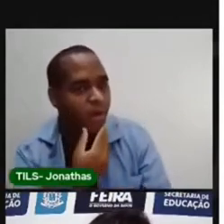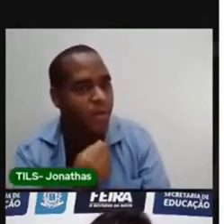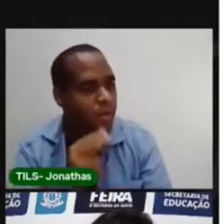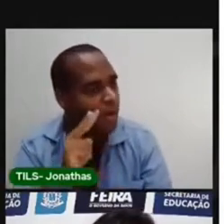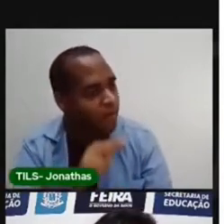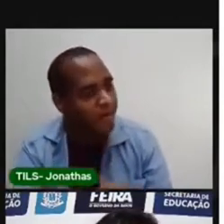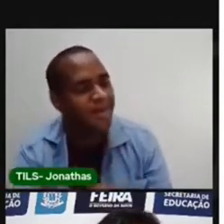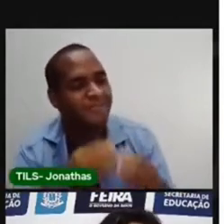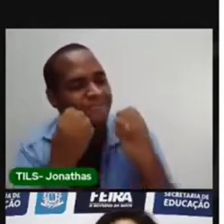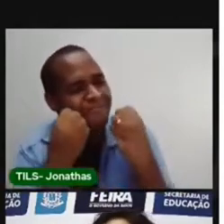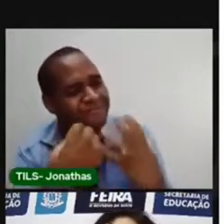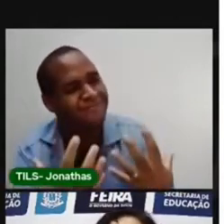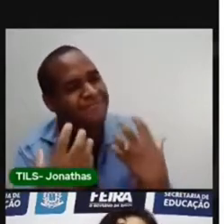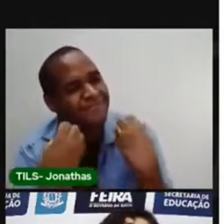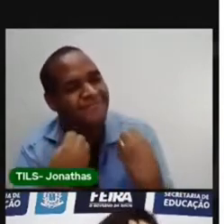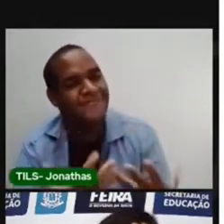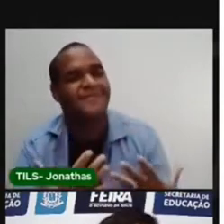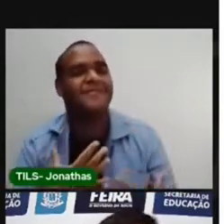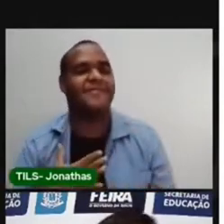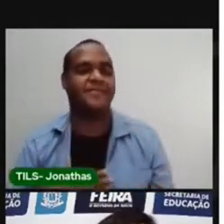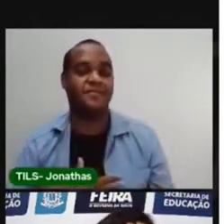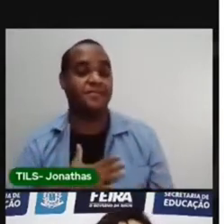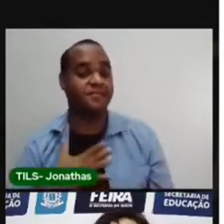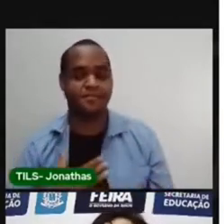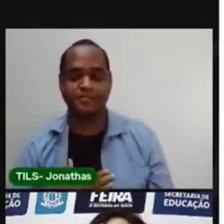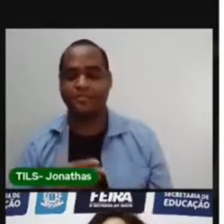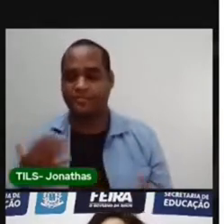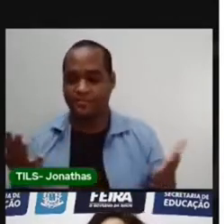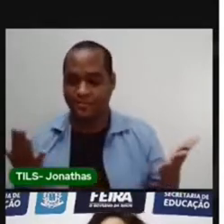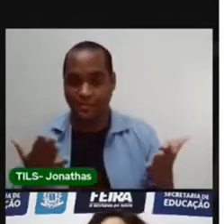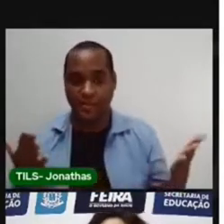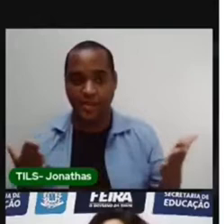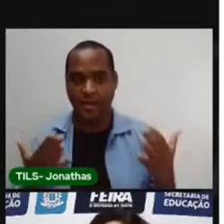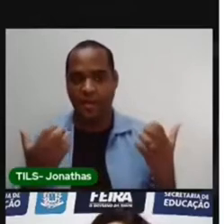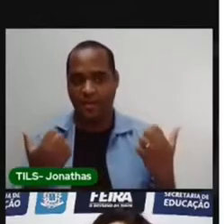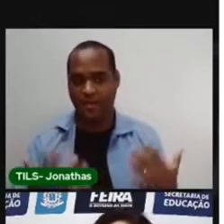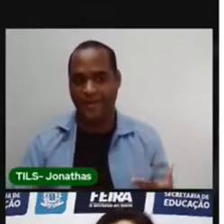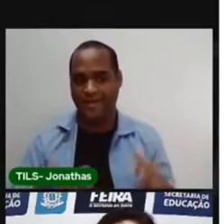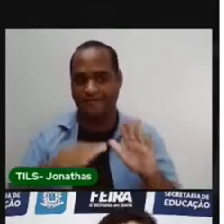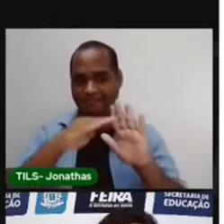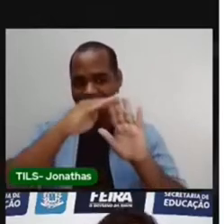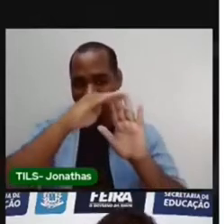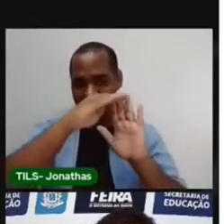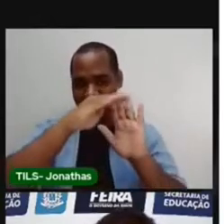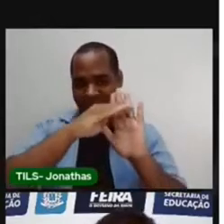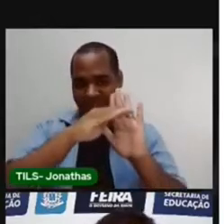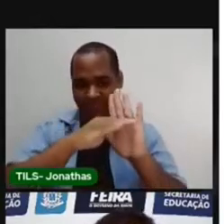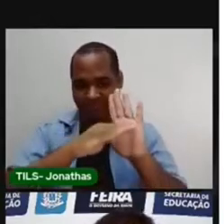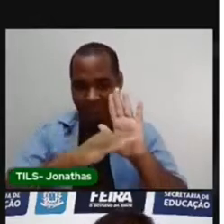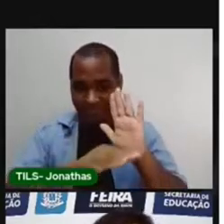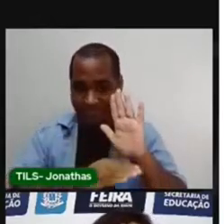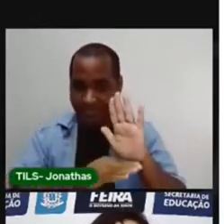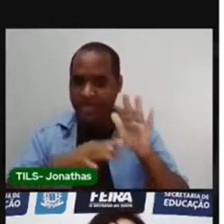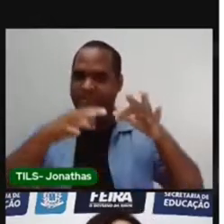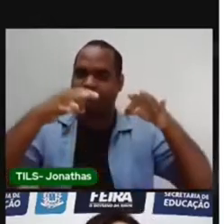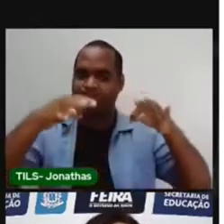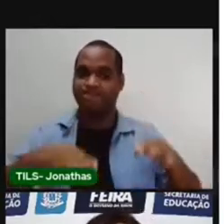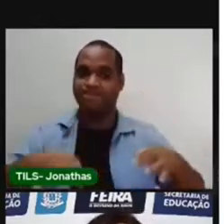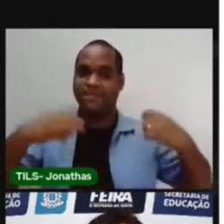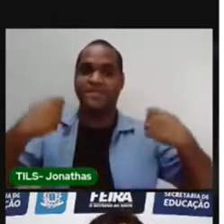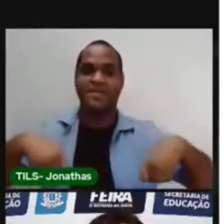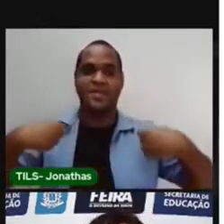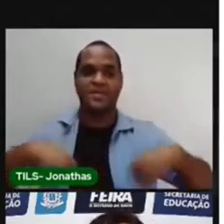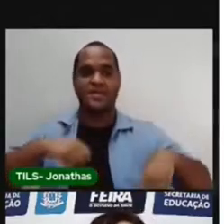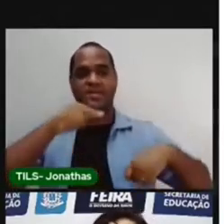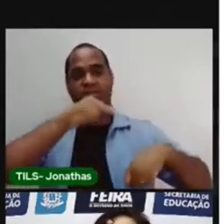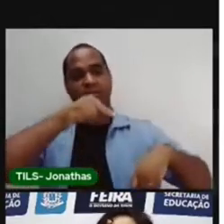bem contente com você. E agora você vai listar a sequência correta dos